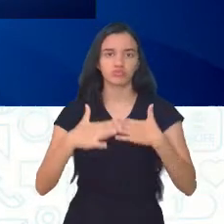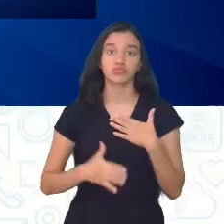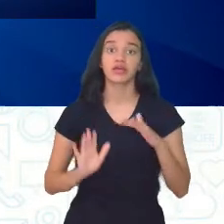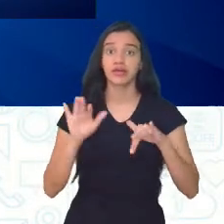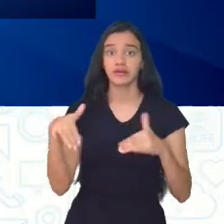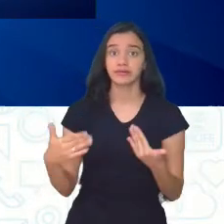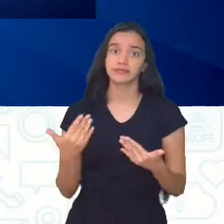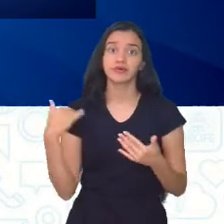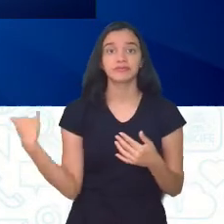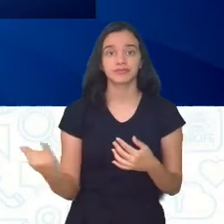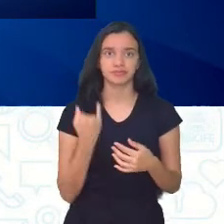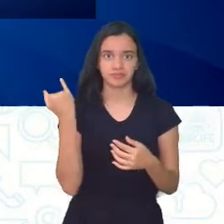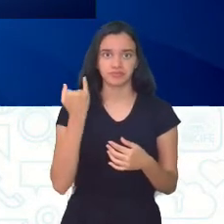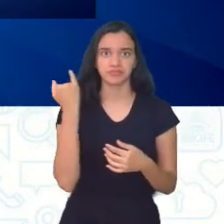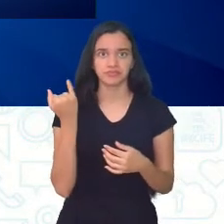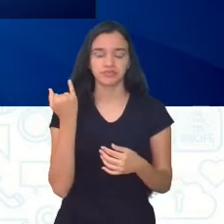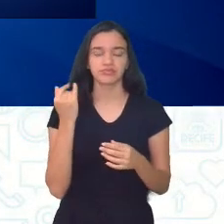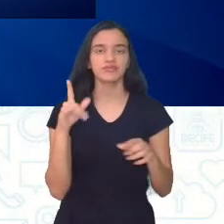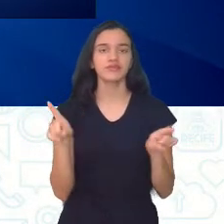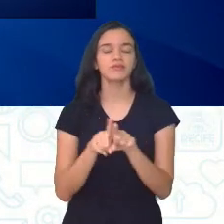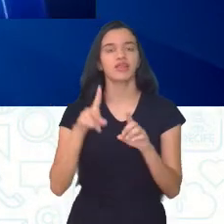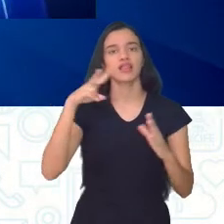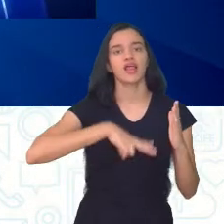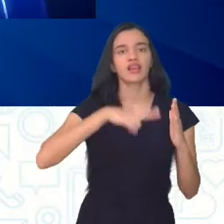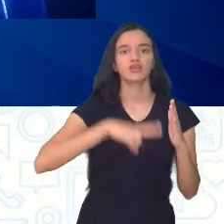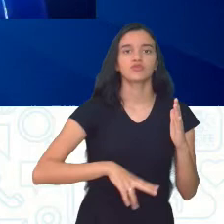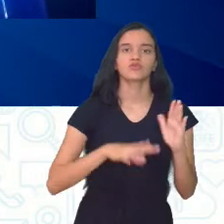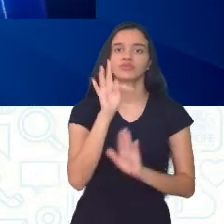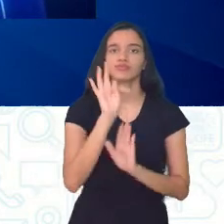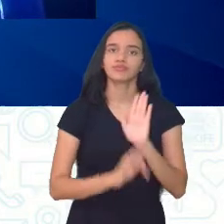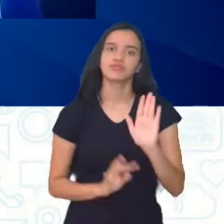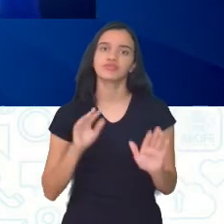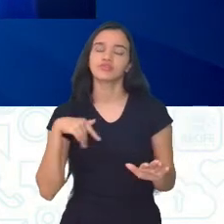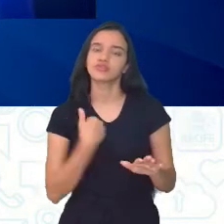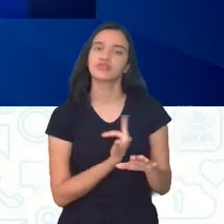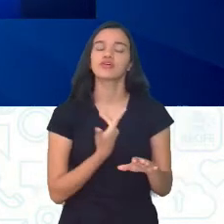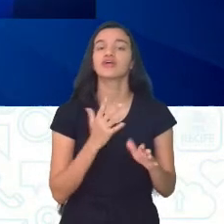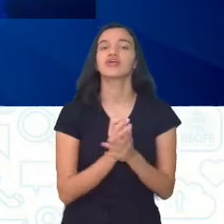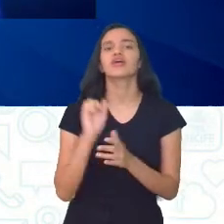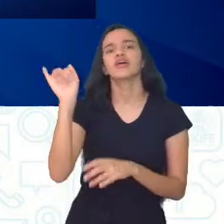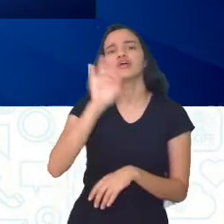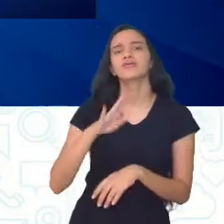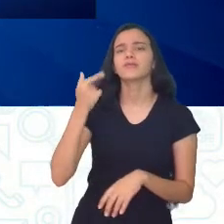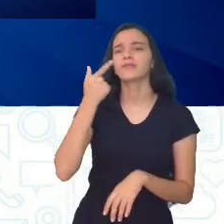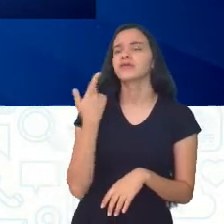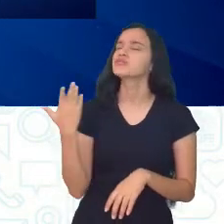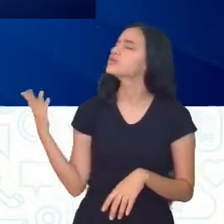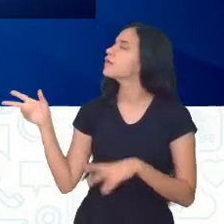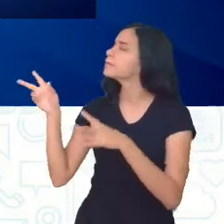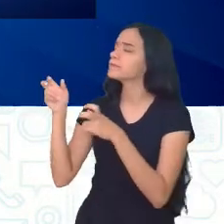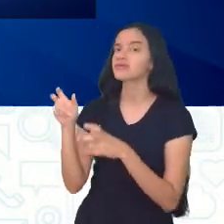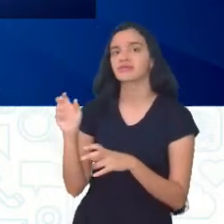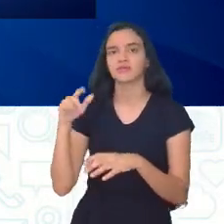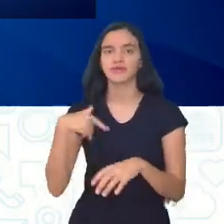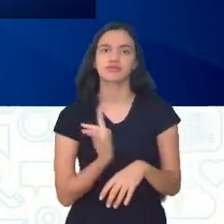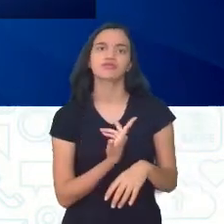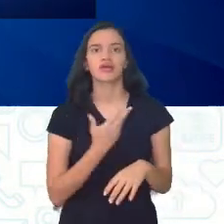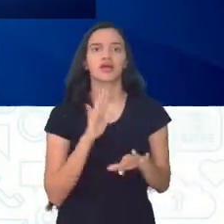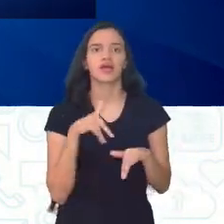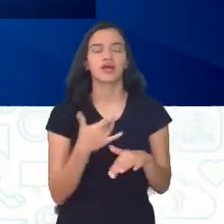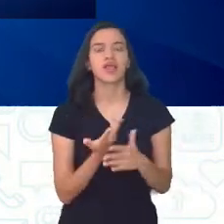Então, é muito importante a questão da leitura do texto e a gente vai, através da imagem, confirmar aquilo que a gente